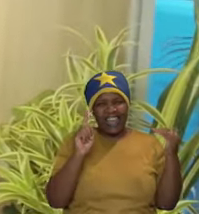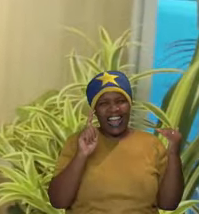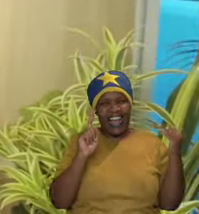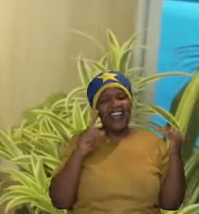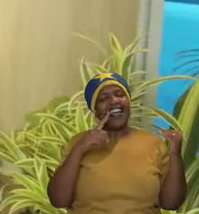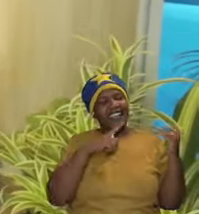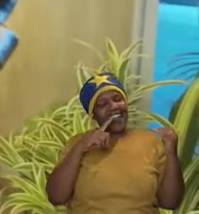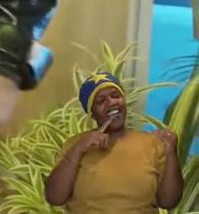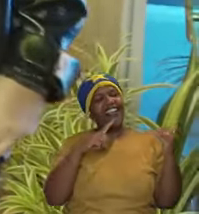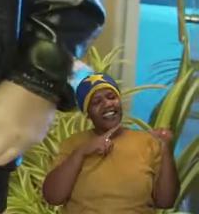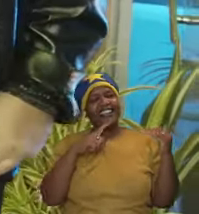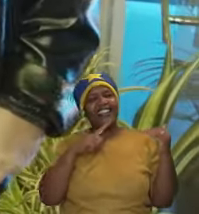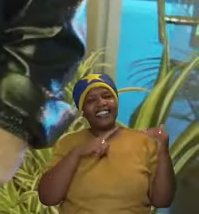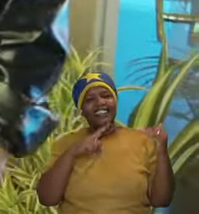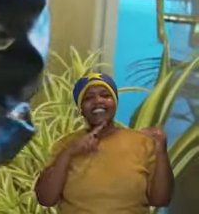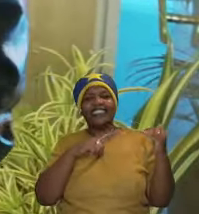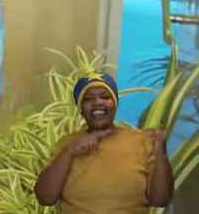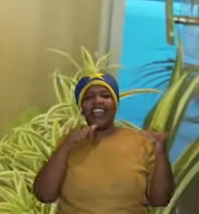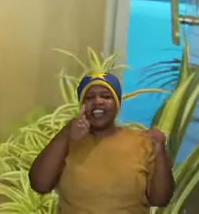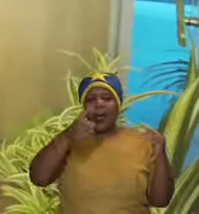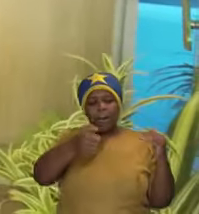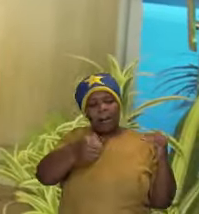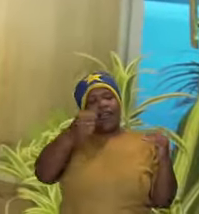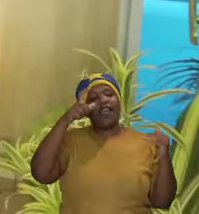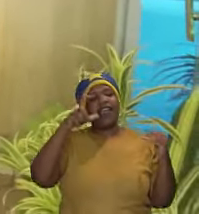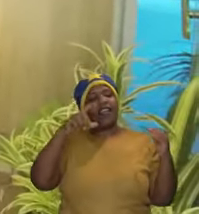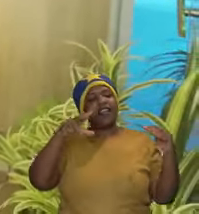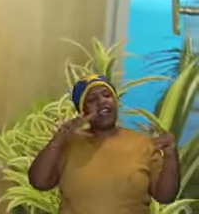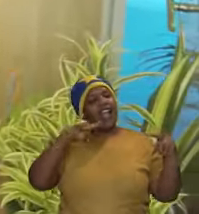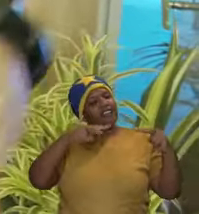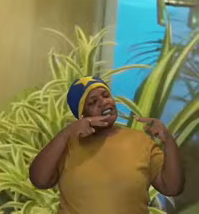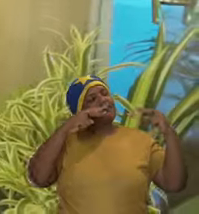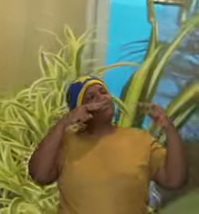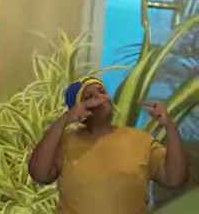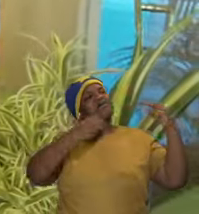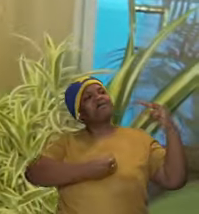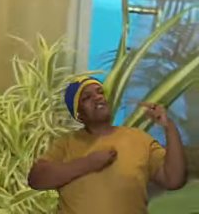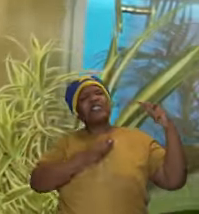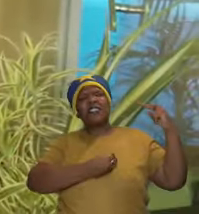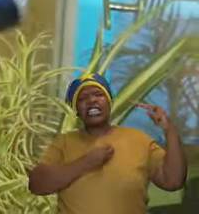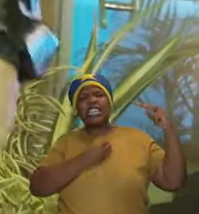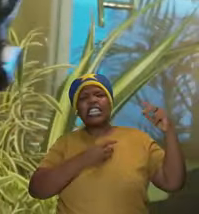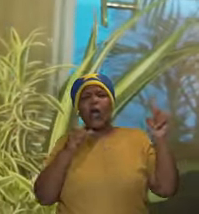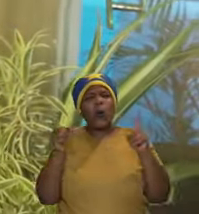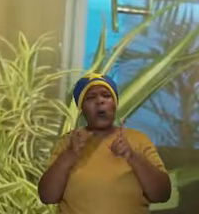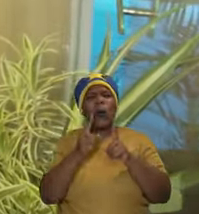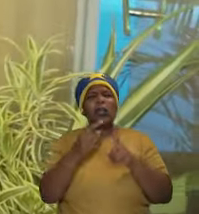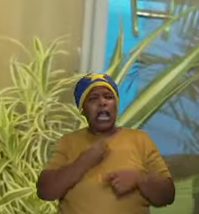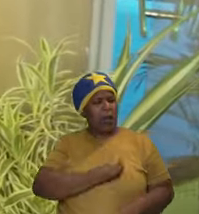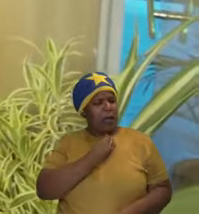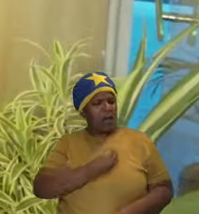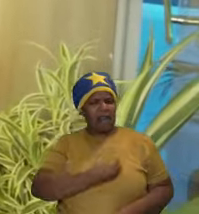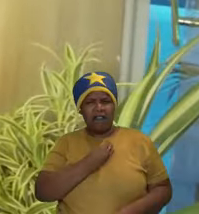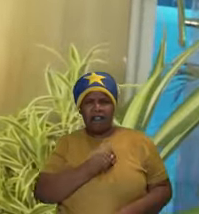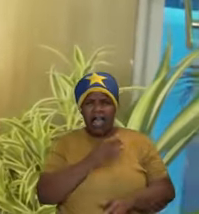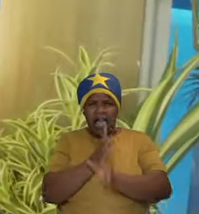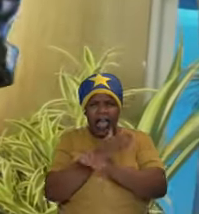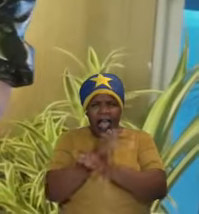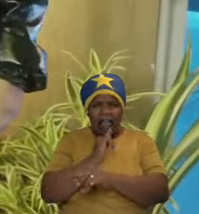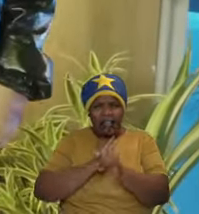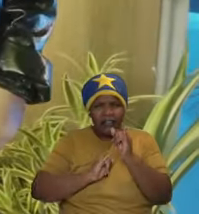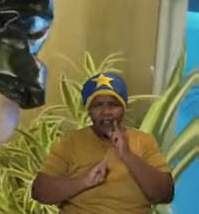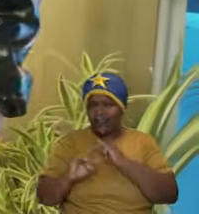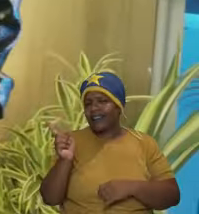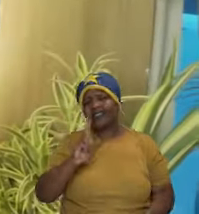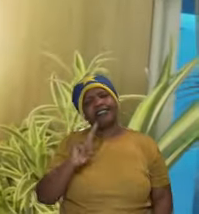live. Oh! A vida é curta pra viver em vão. Hoje replay na live.